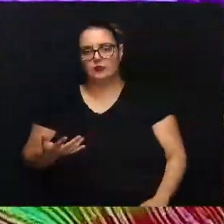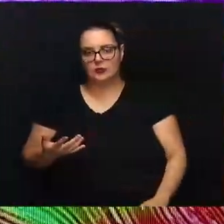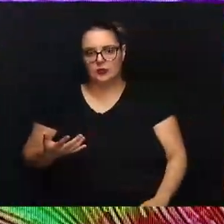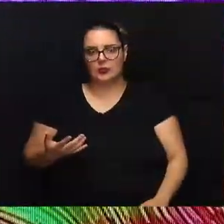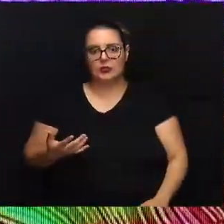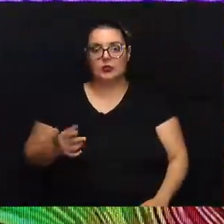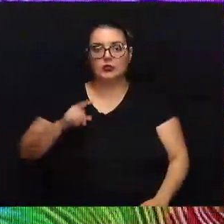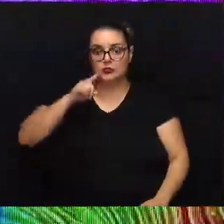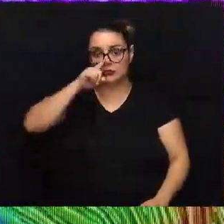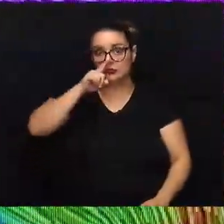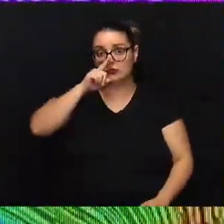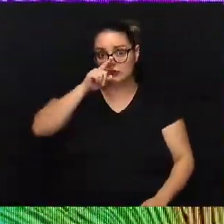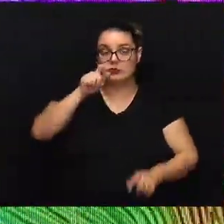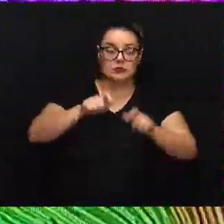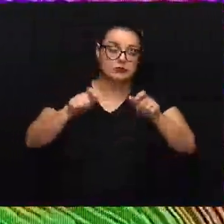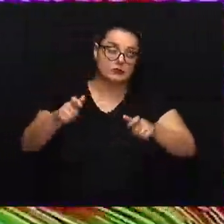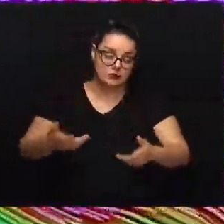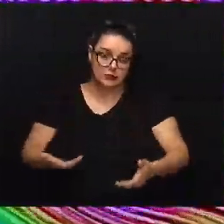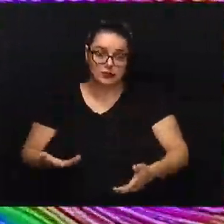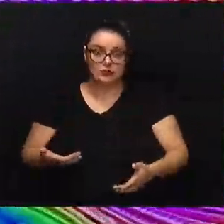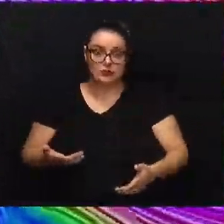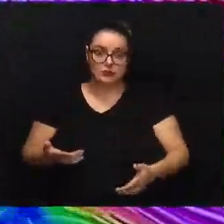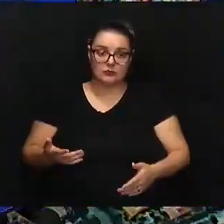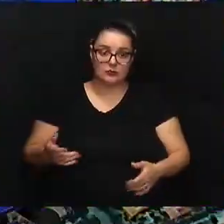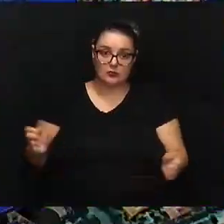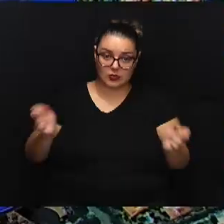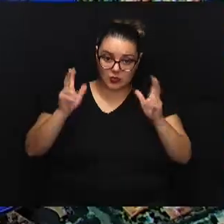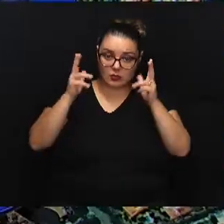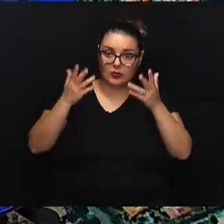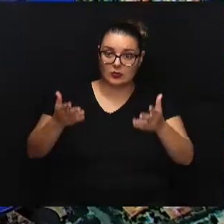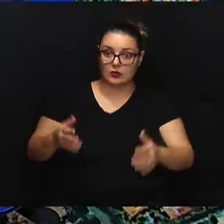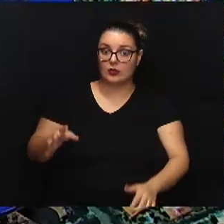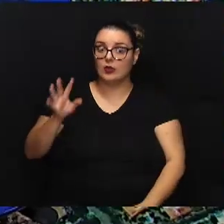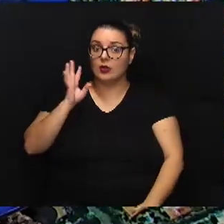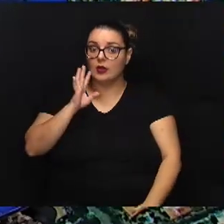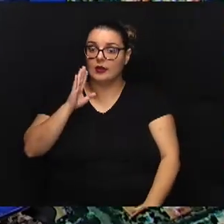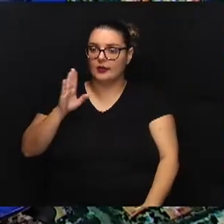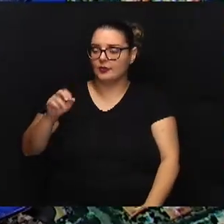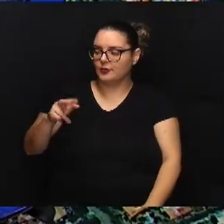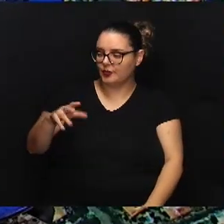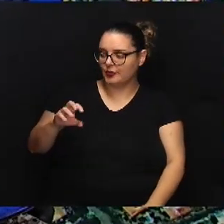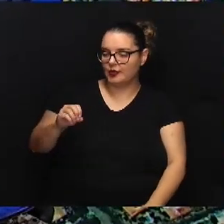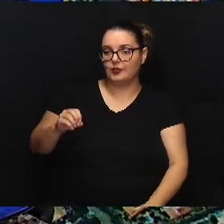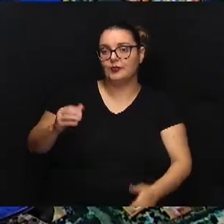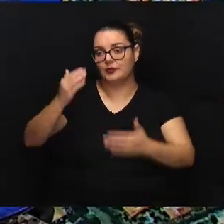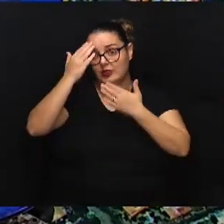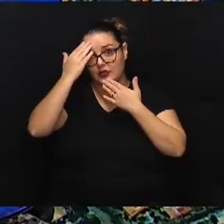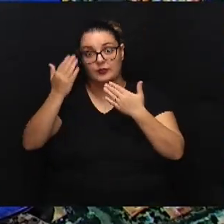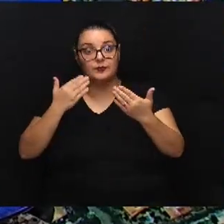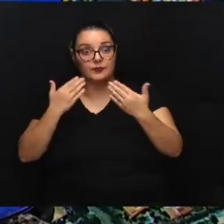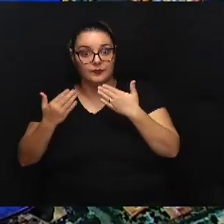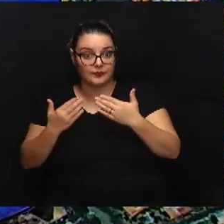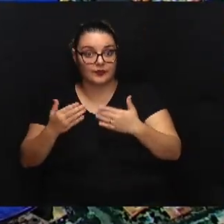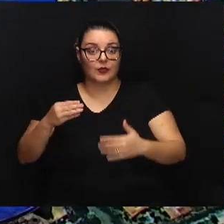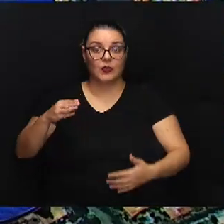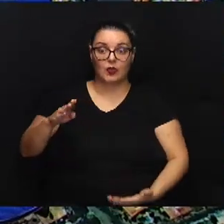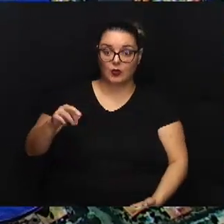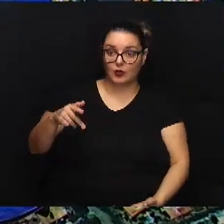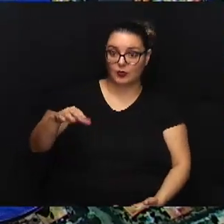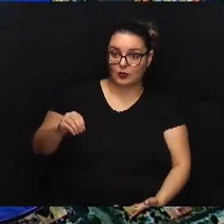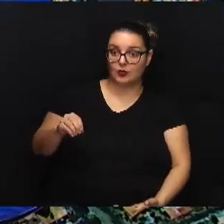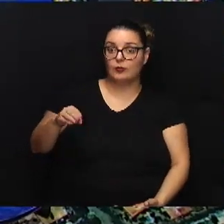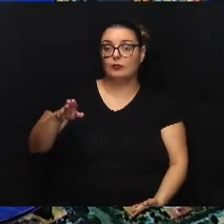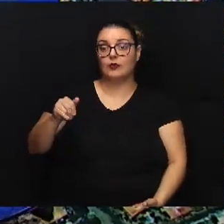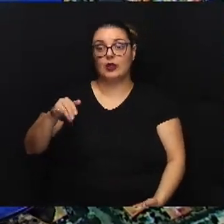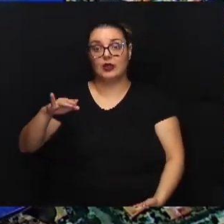de risco que as pessoas precisem ser chamadas à atenção. Que legal, Bruno, muito obrigada. Bom, eu conversei com o Bruno